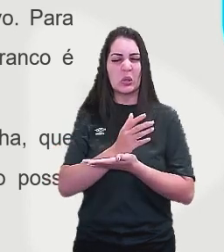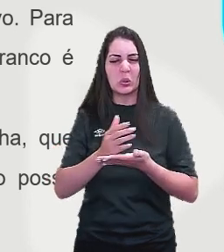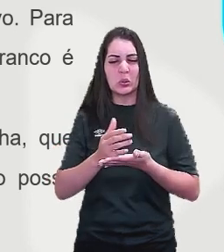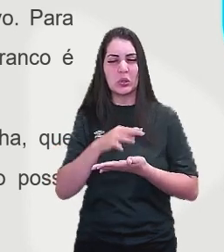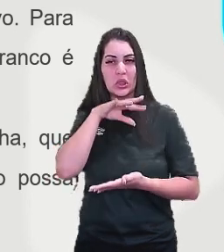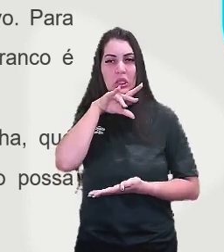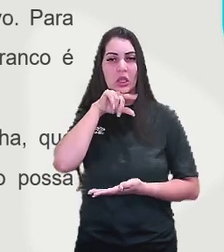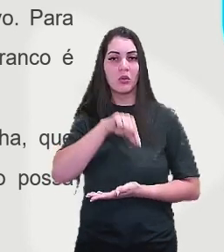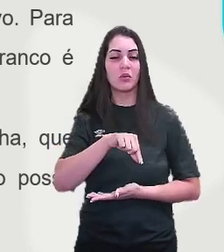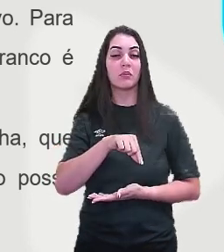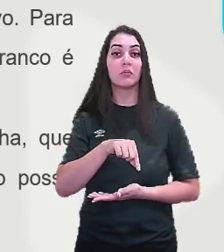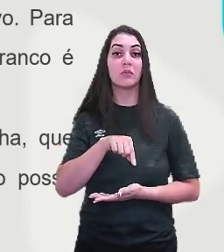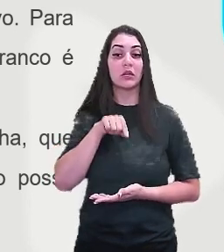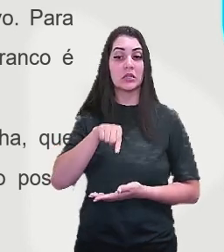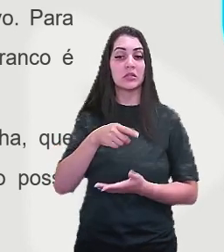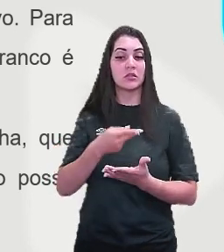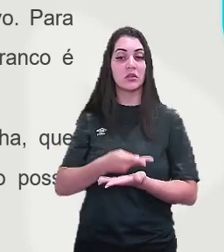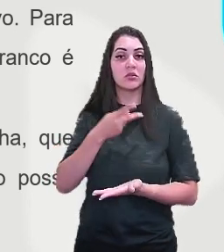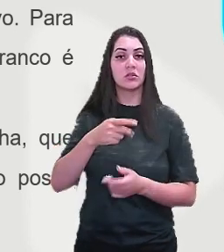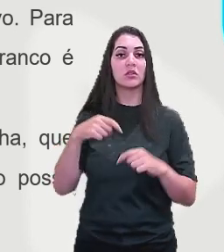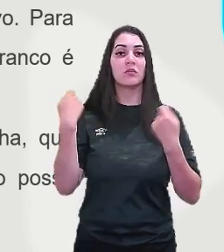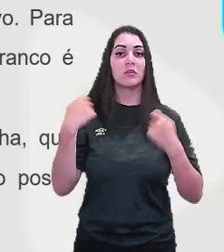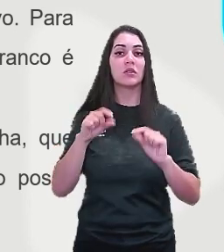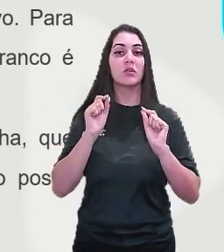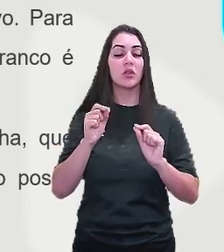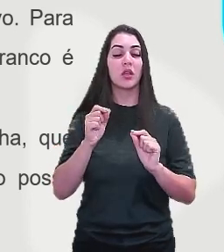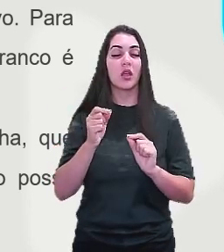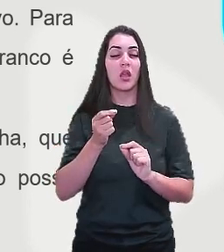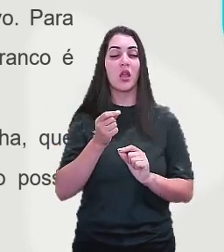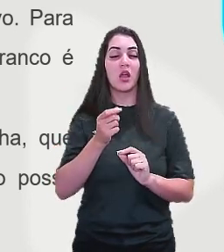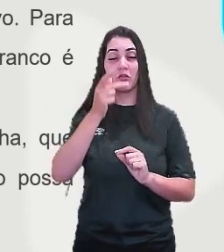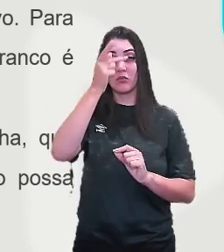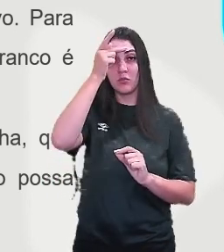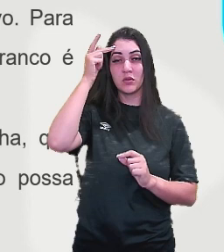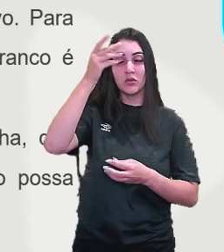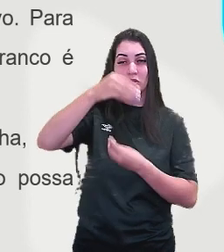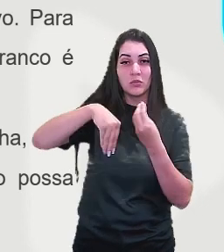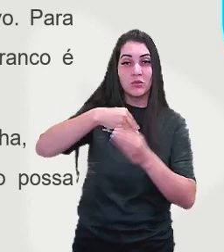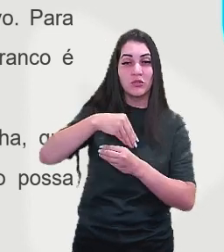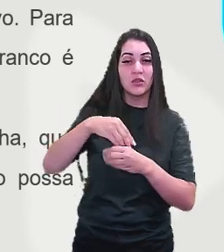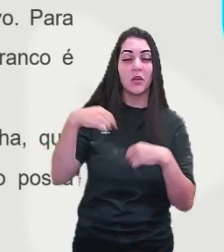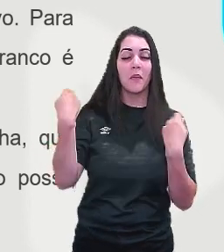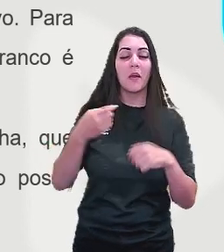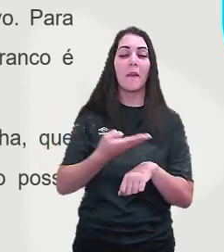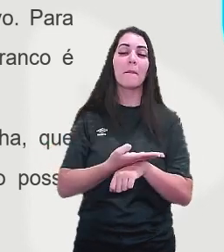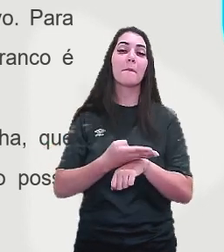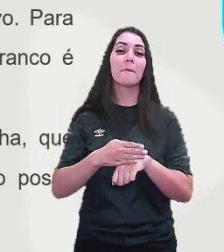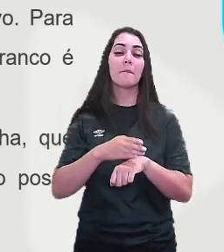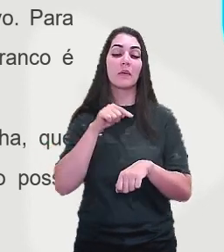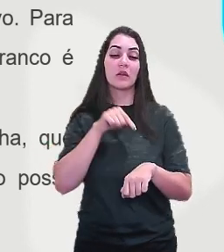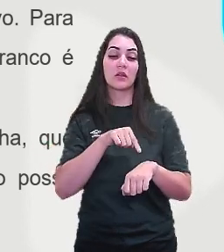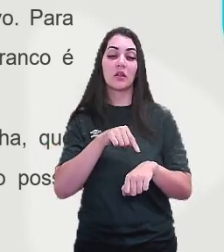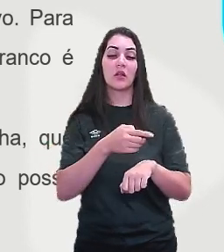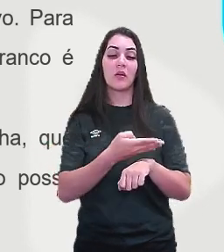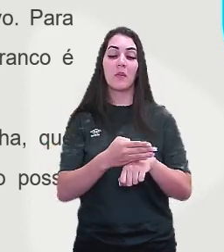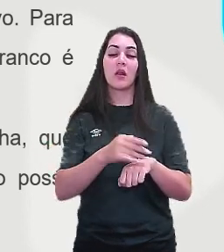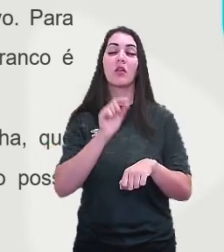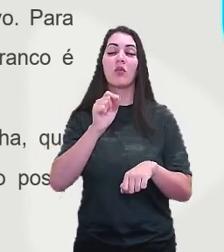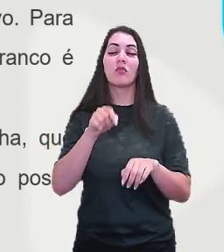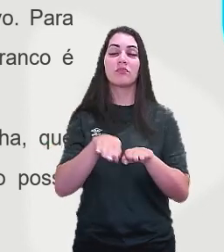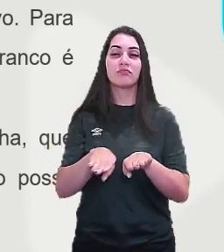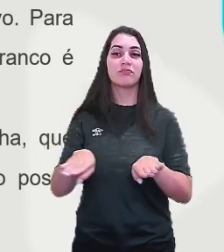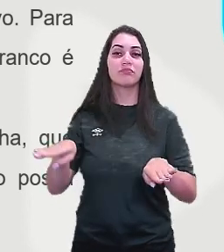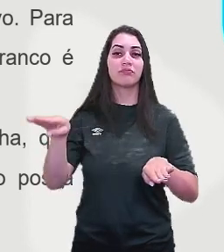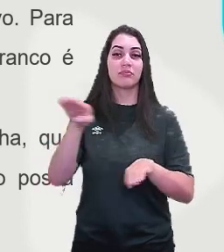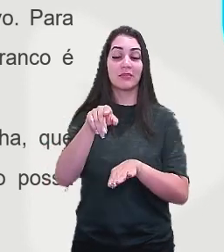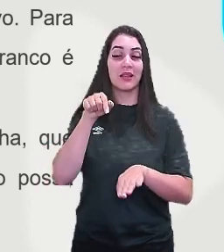isso acontecer, os mestiços devem embranquecer, pois o branco é considerado a etnia superior.